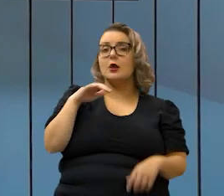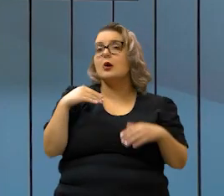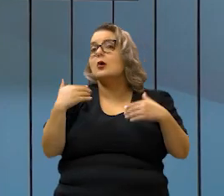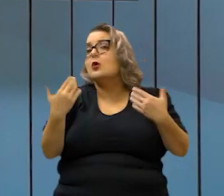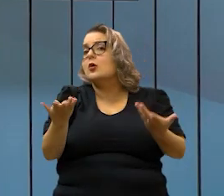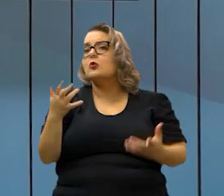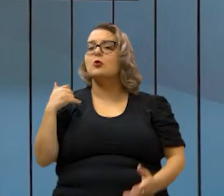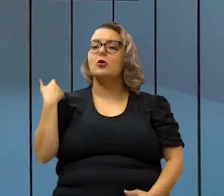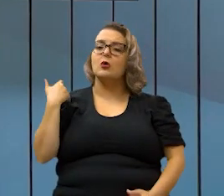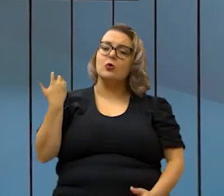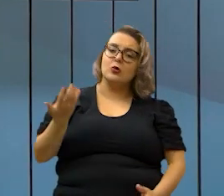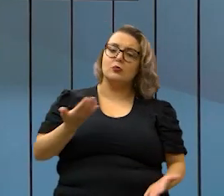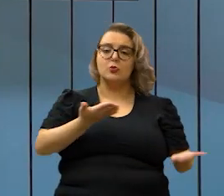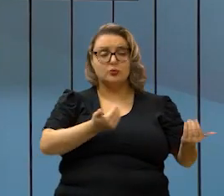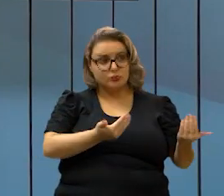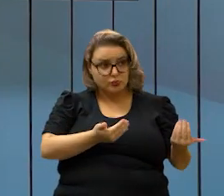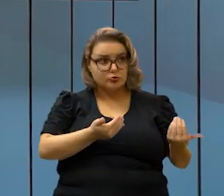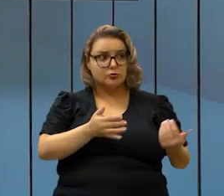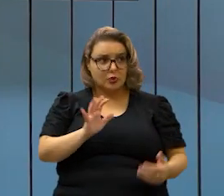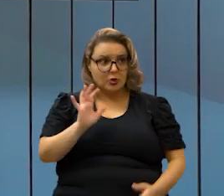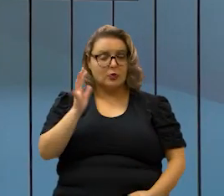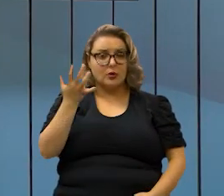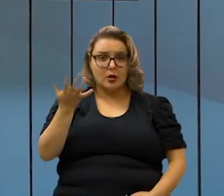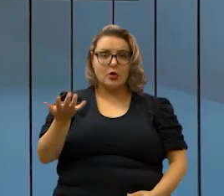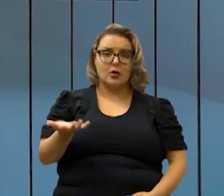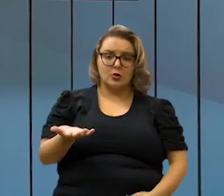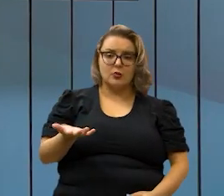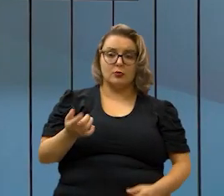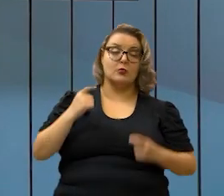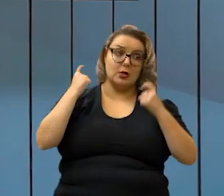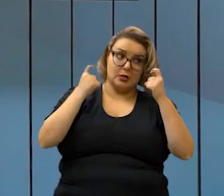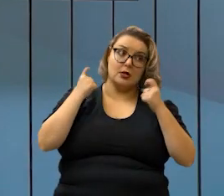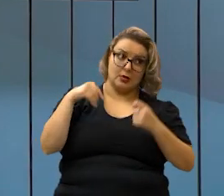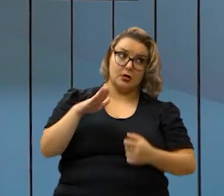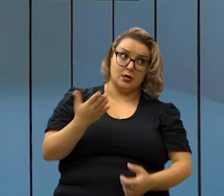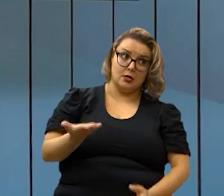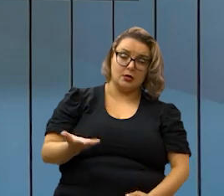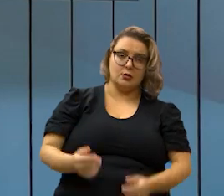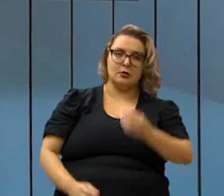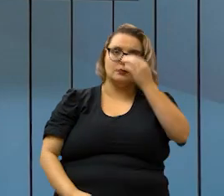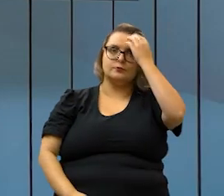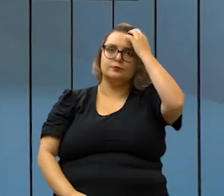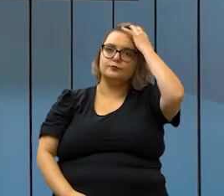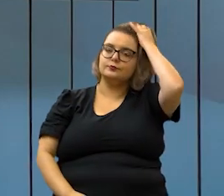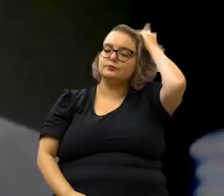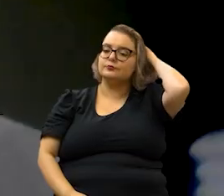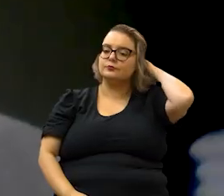qual seria aí a faixa etária dos jovens, uma faixa etária assim mais preocupante?